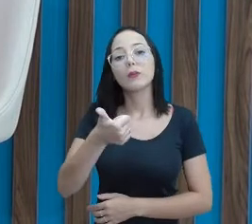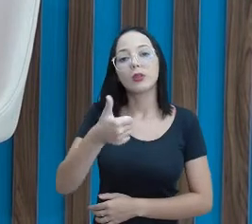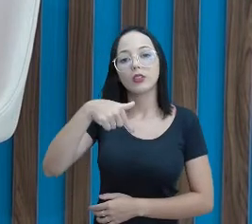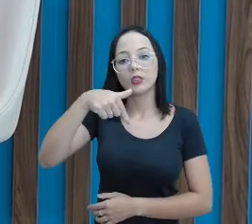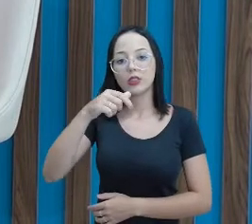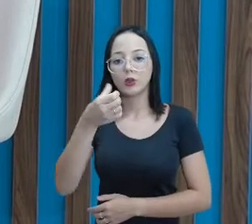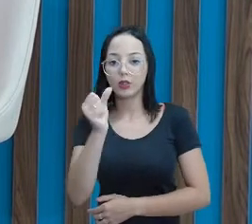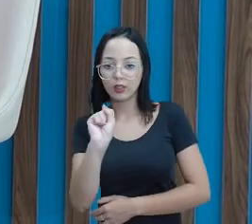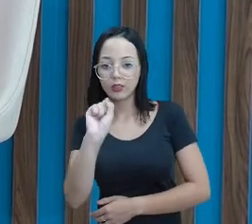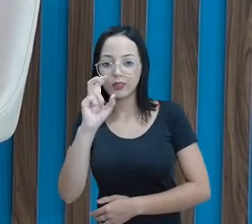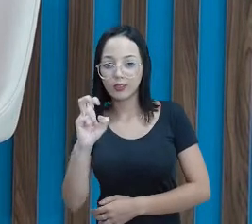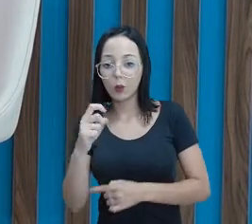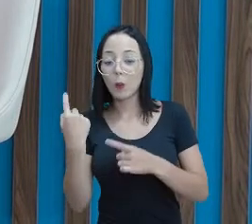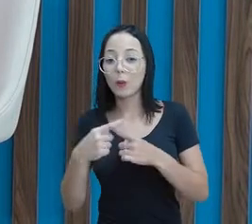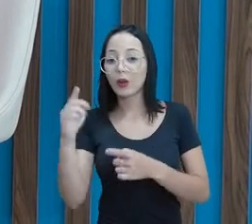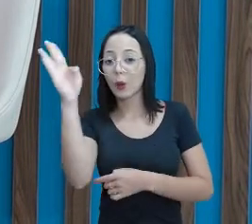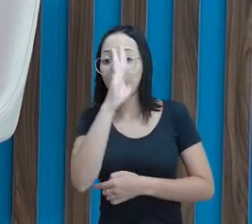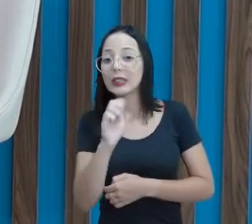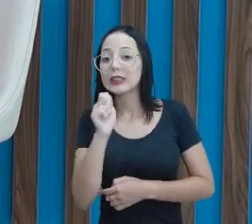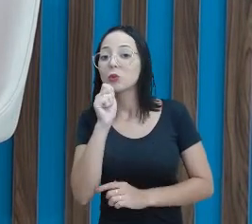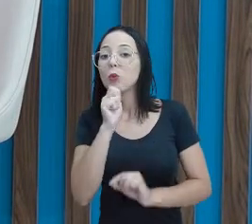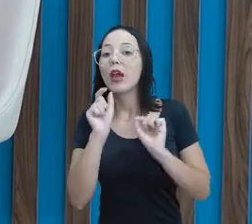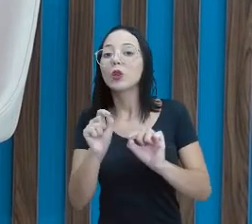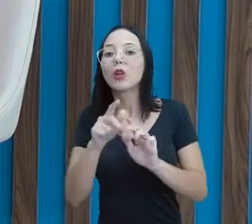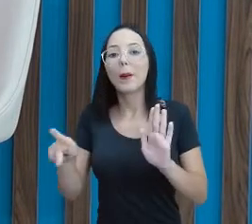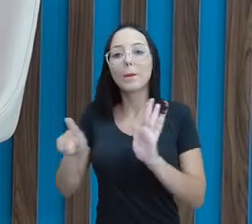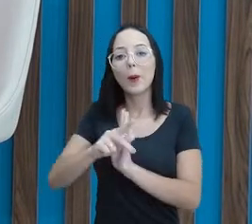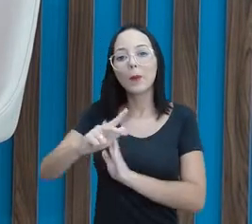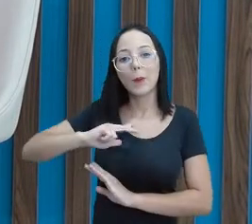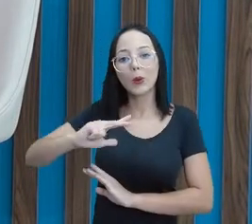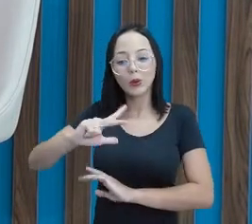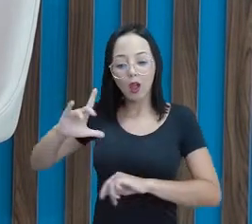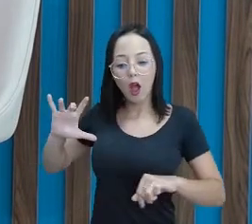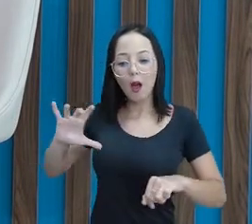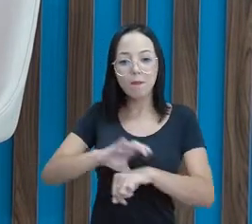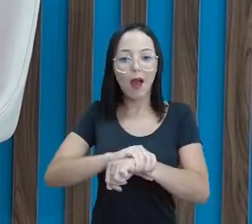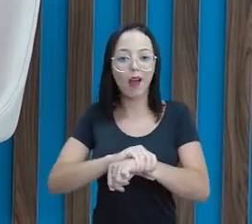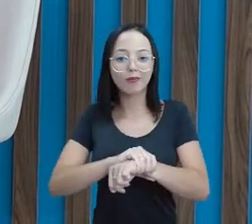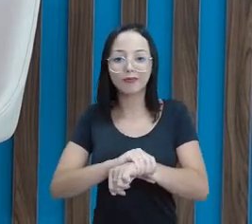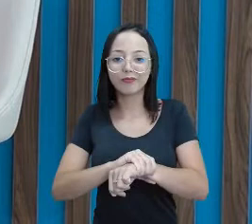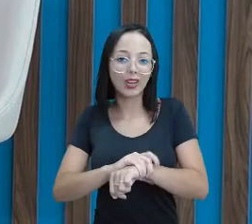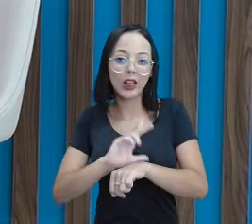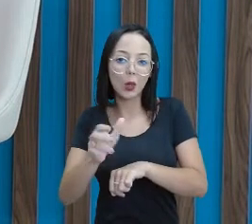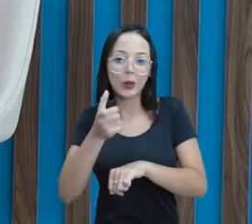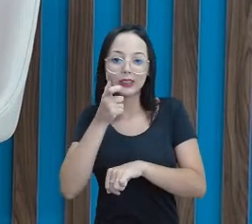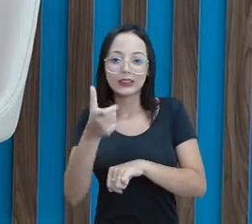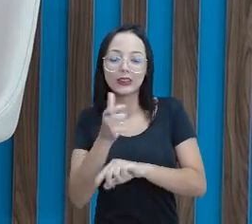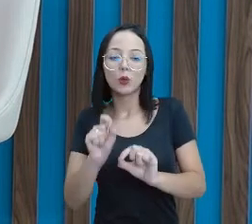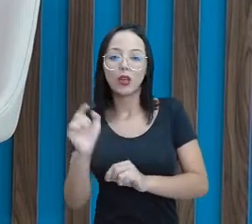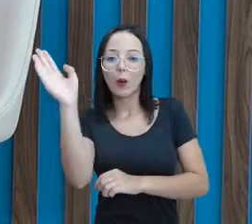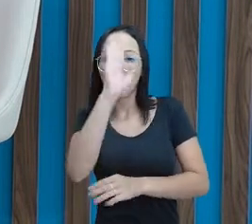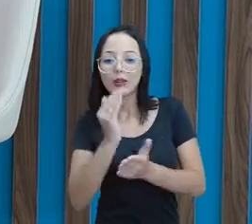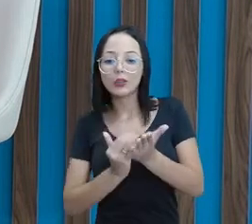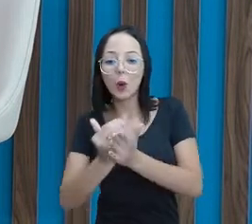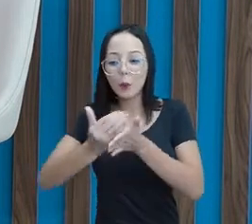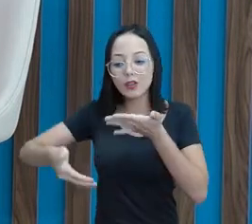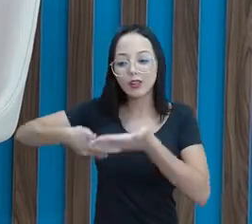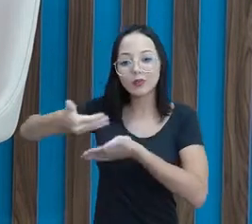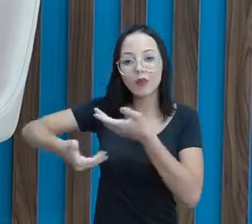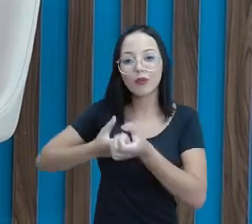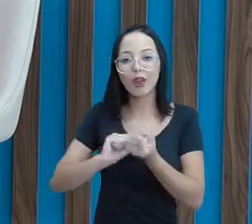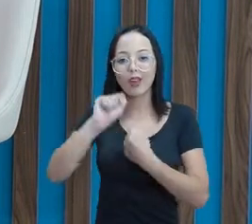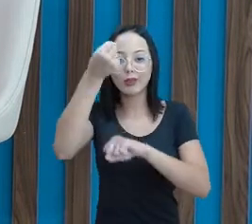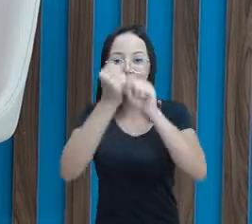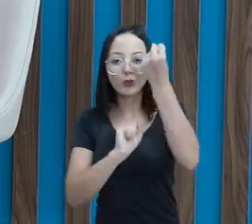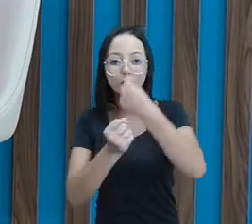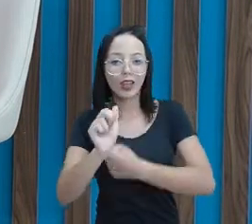1785, que o Brasil ainda era colônia portuguesa, e aí não era interessante para o Brasil começar a desenvolver indústria. Não